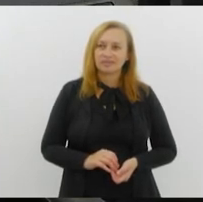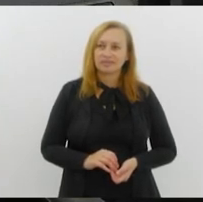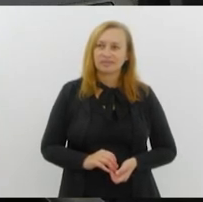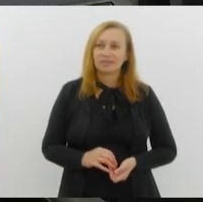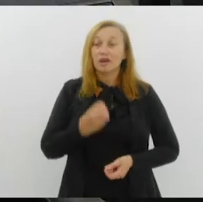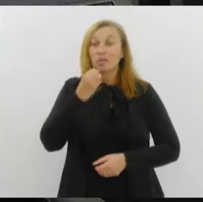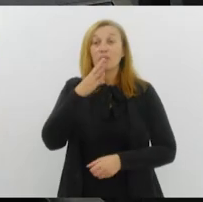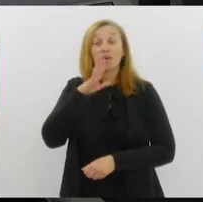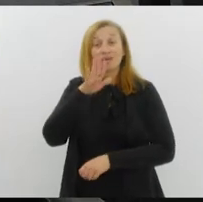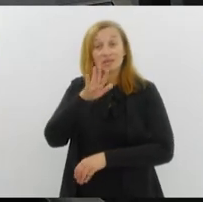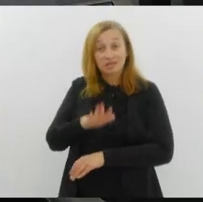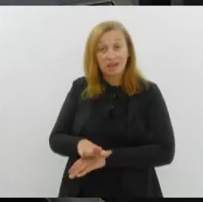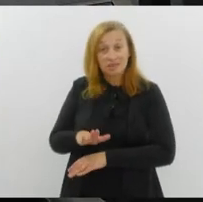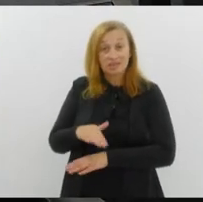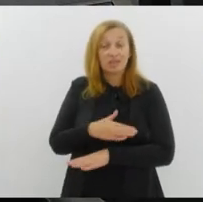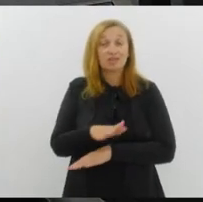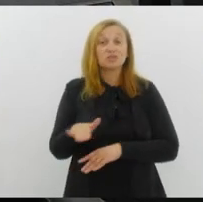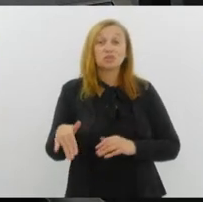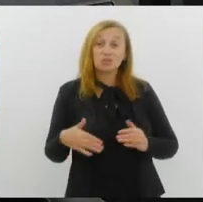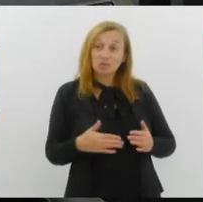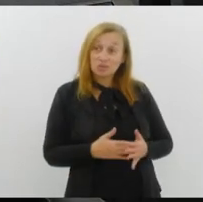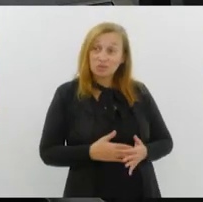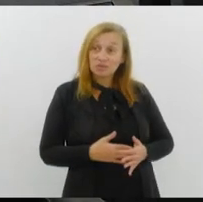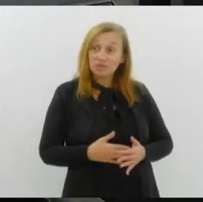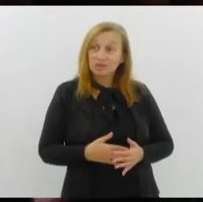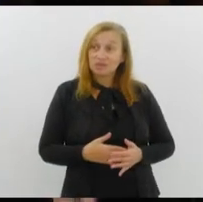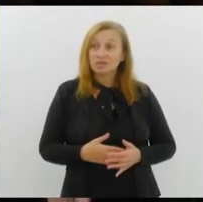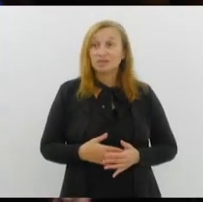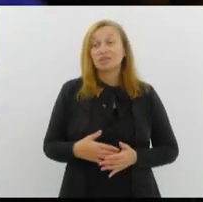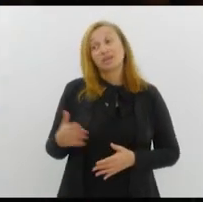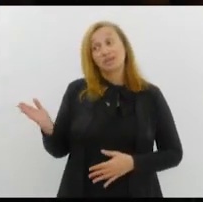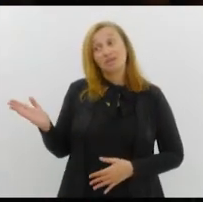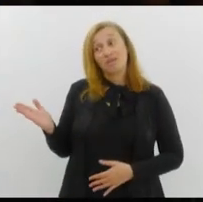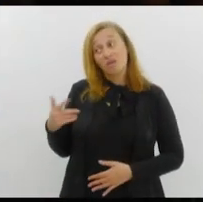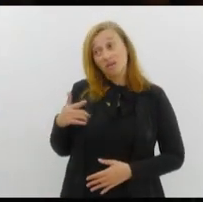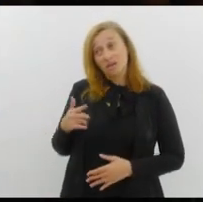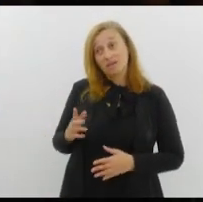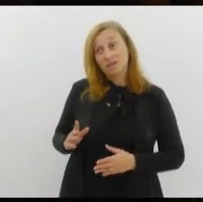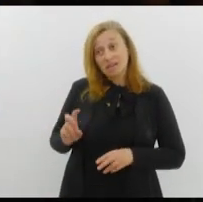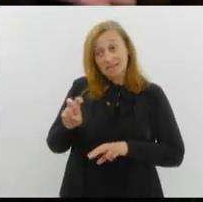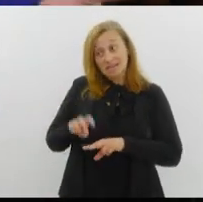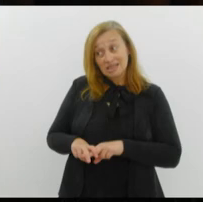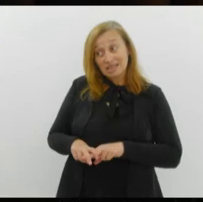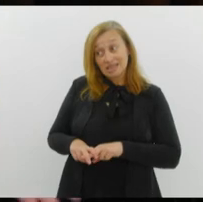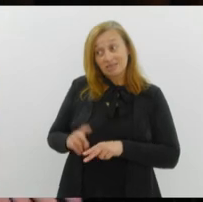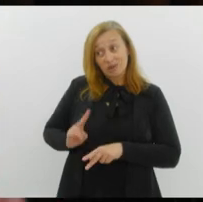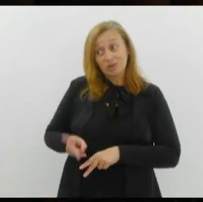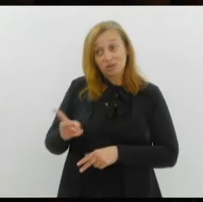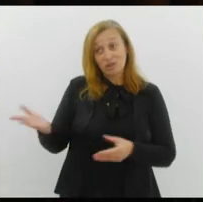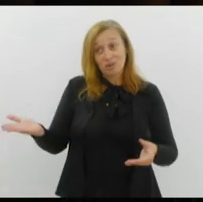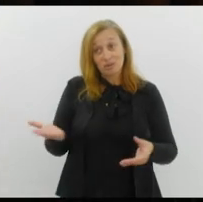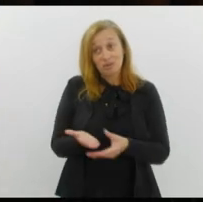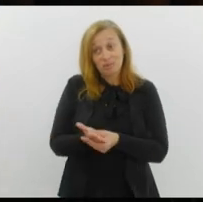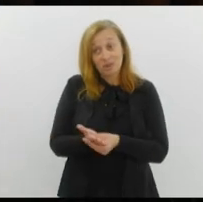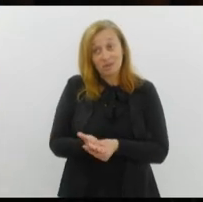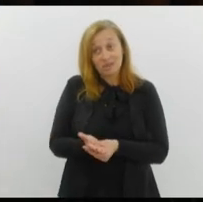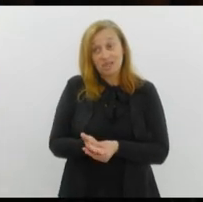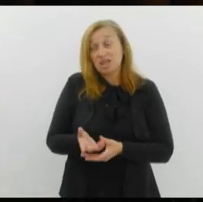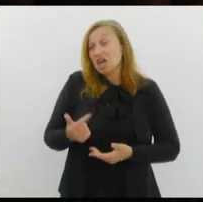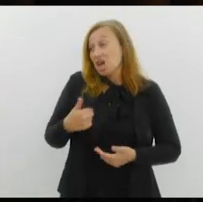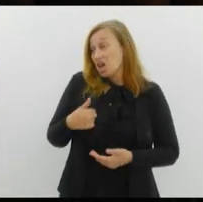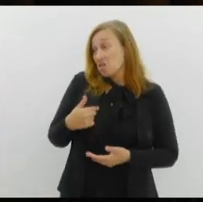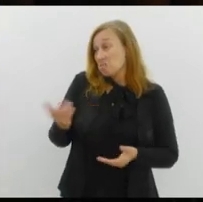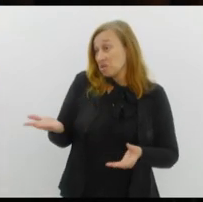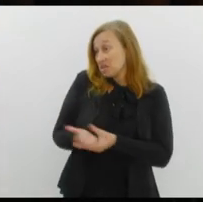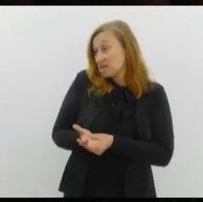Boa tarde a todos. Senta que lá vem processo, presidente. É normal, mas enquanto eu estiver sendo processado e o meu inimigo